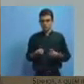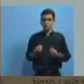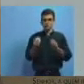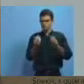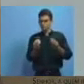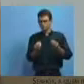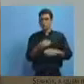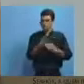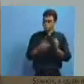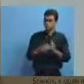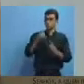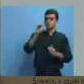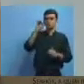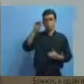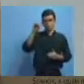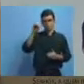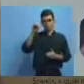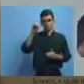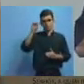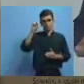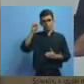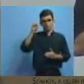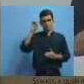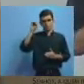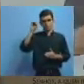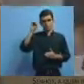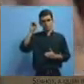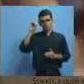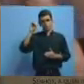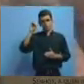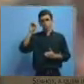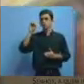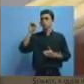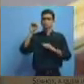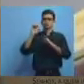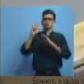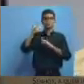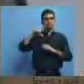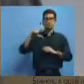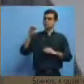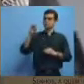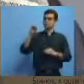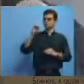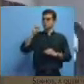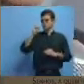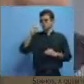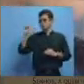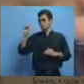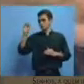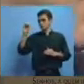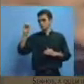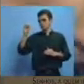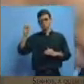outros. Eu olhei e vi nervos e carne crescendo sobre eles, e